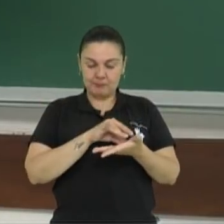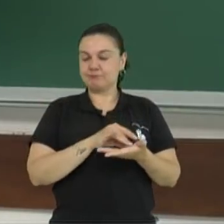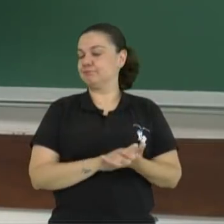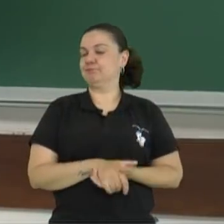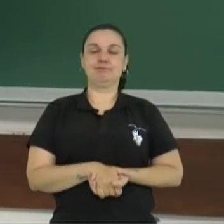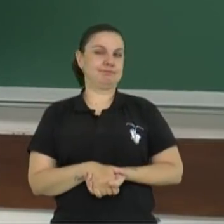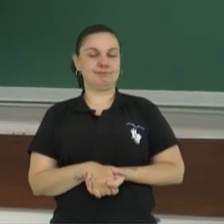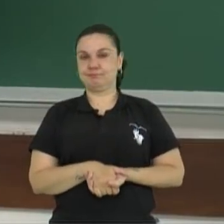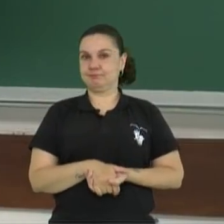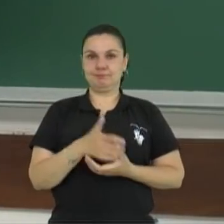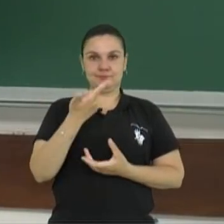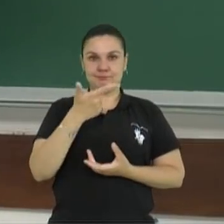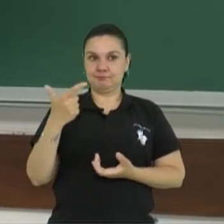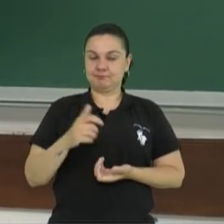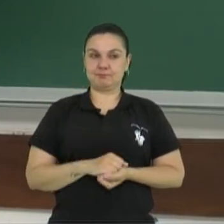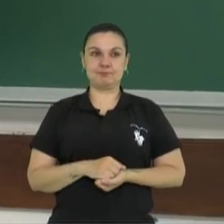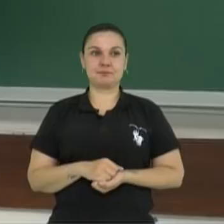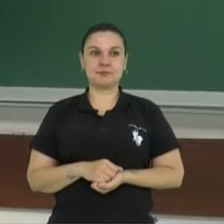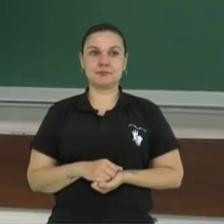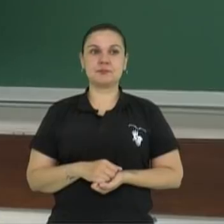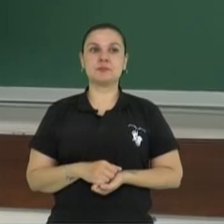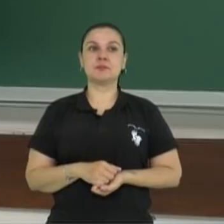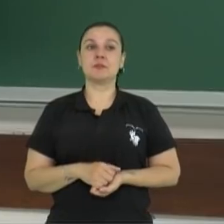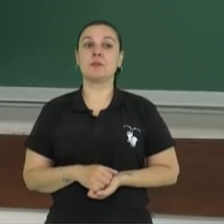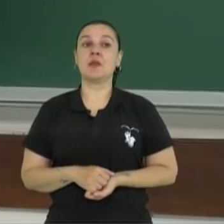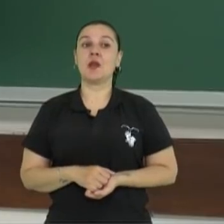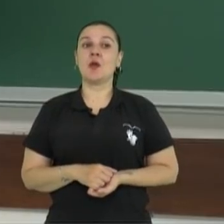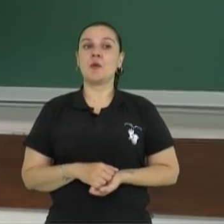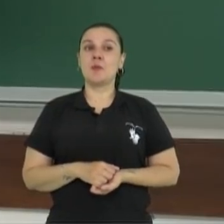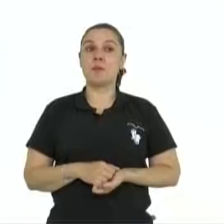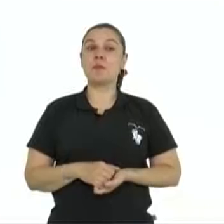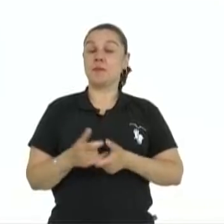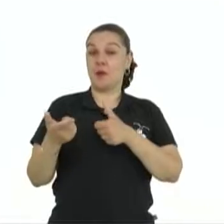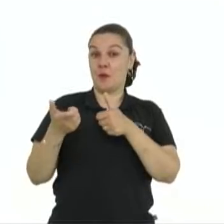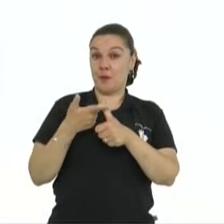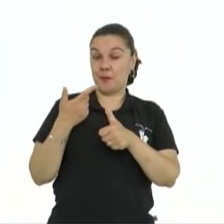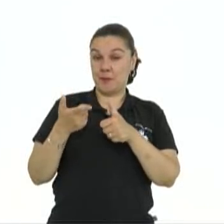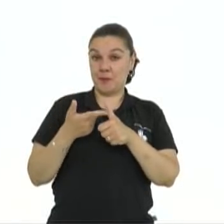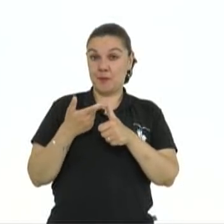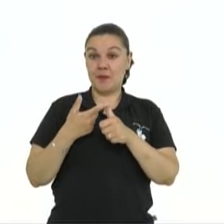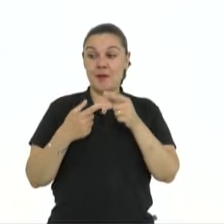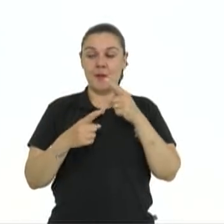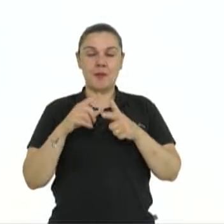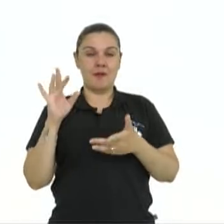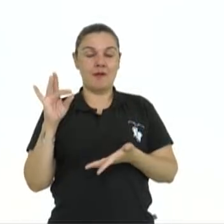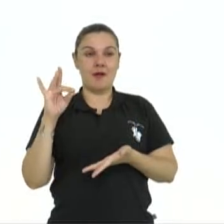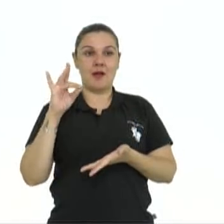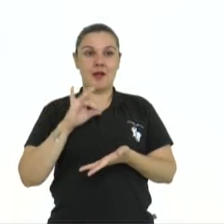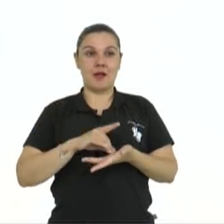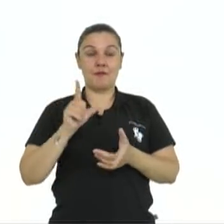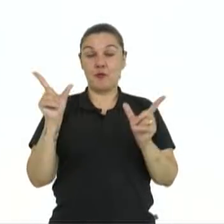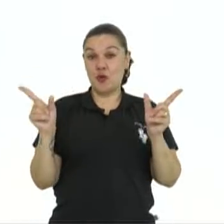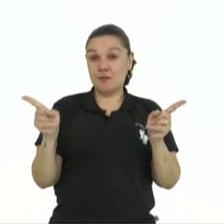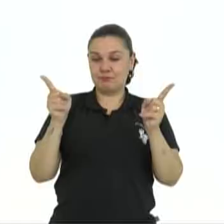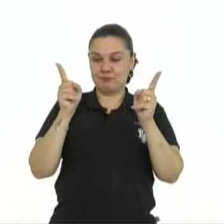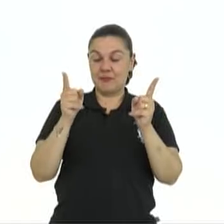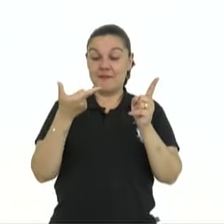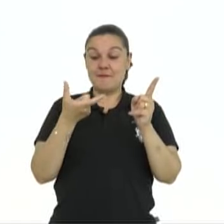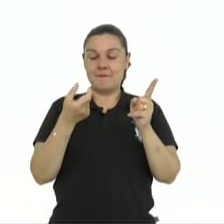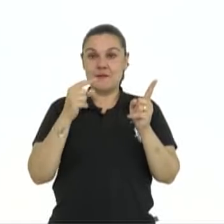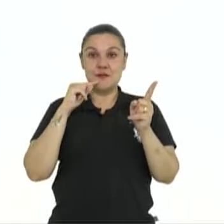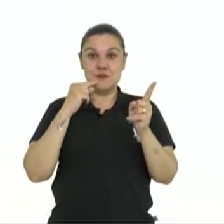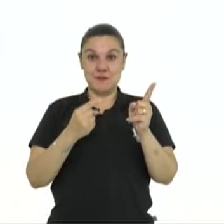paisagem nessa escala eu não consigo, tá? Por quê? Então, no primeiro caso, a realidade foi reduzida 20